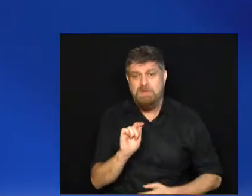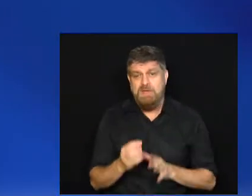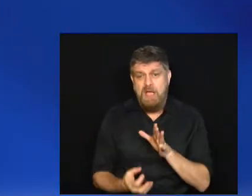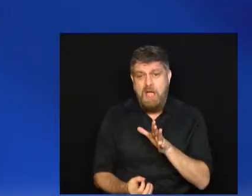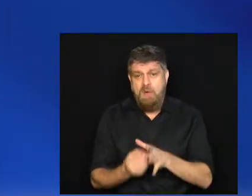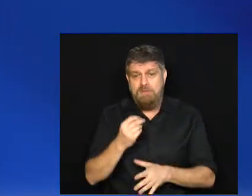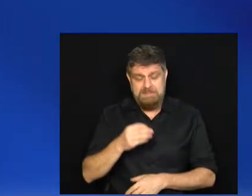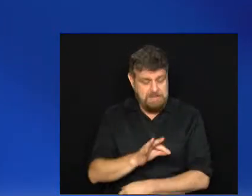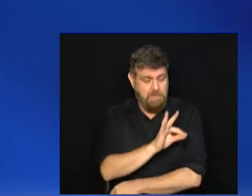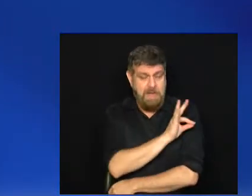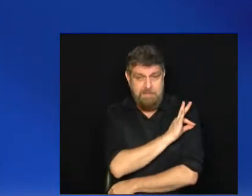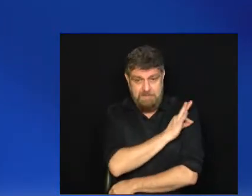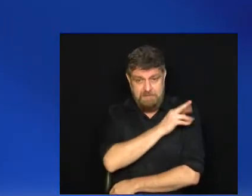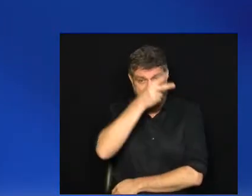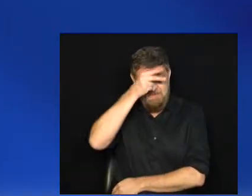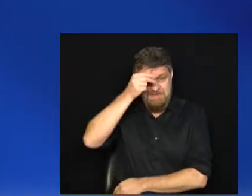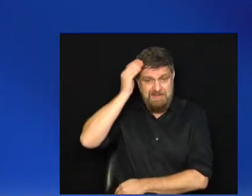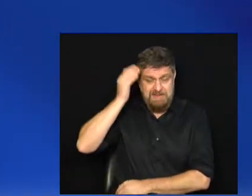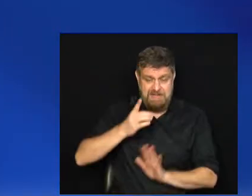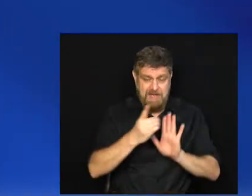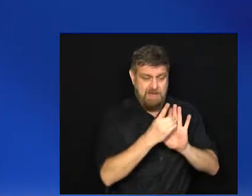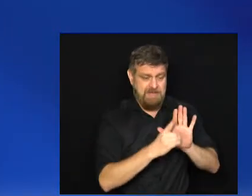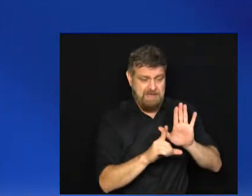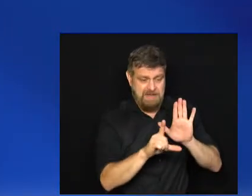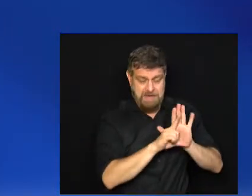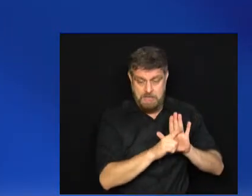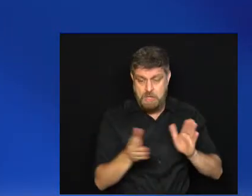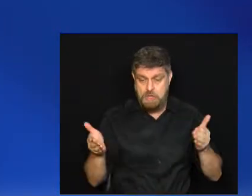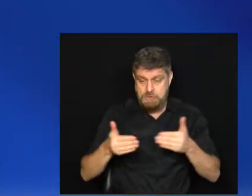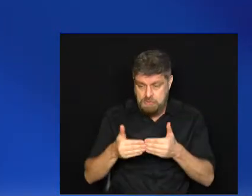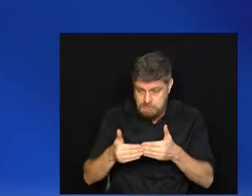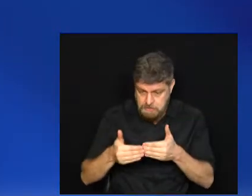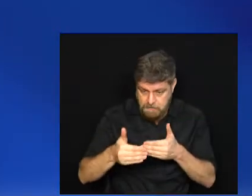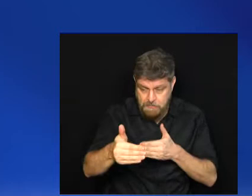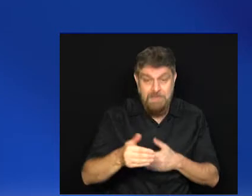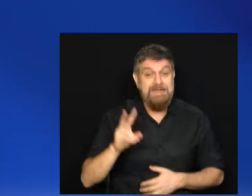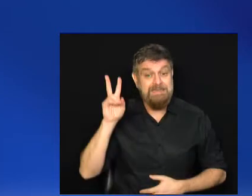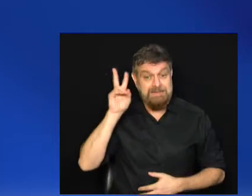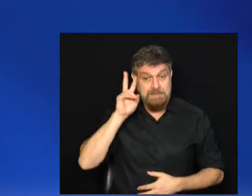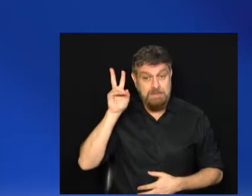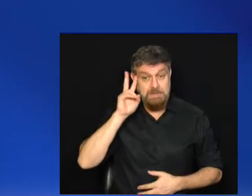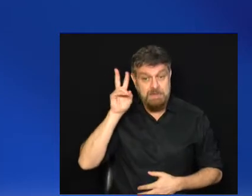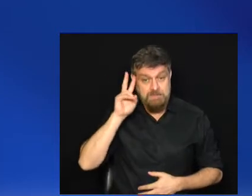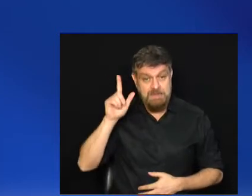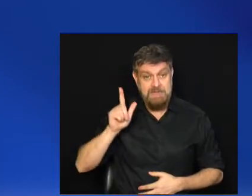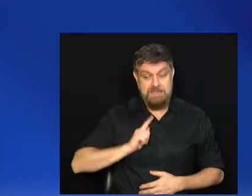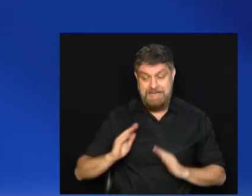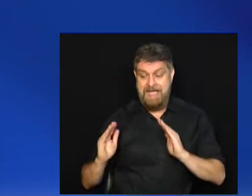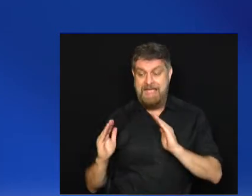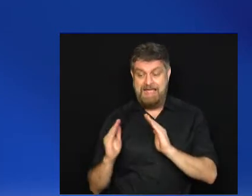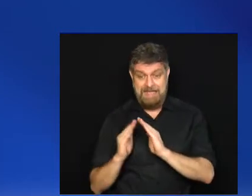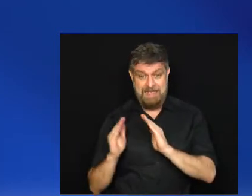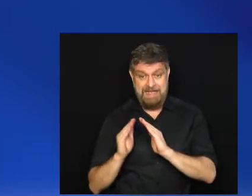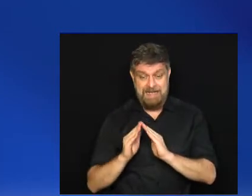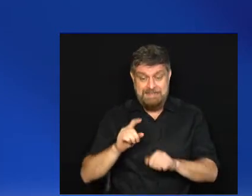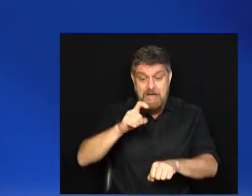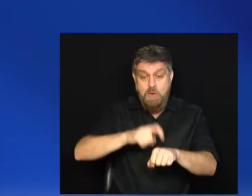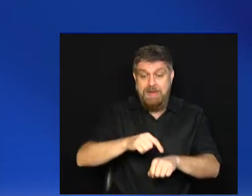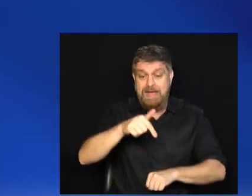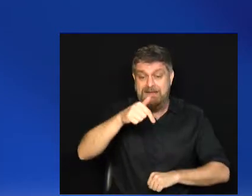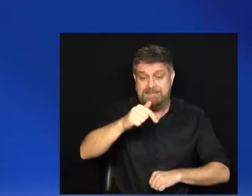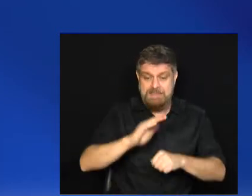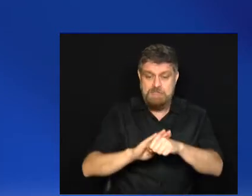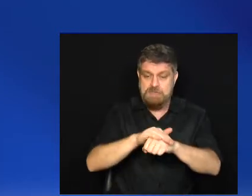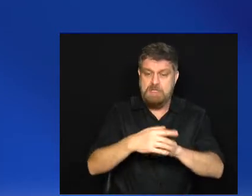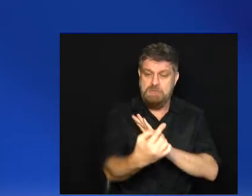a Prefeitura a adotar, a partir de hoje, desta segunda-feira, toque de recolher a partir das